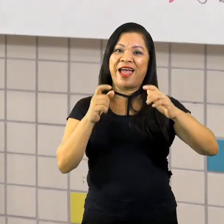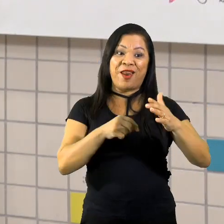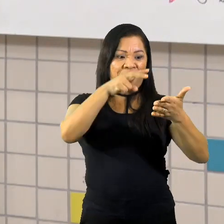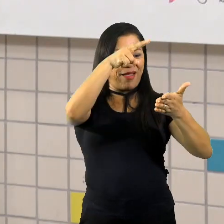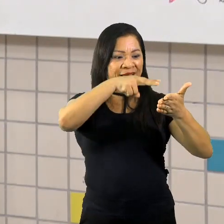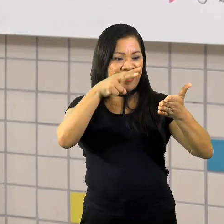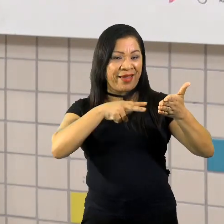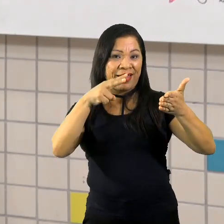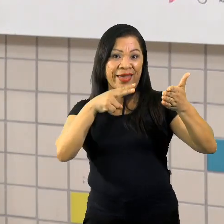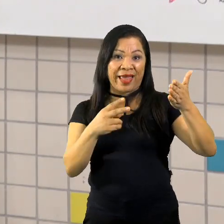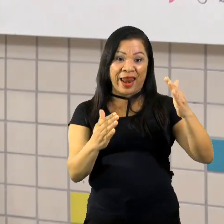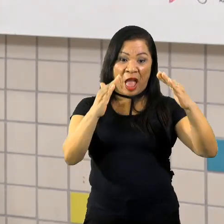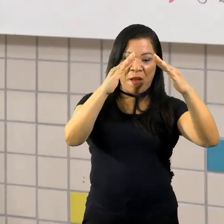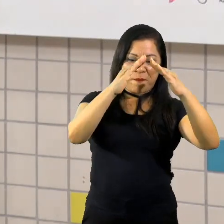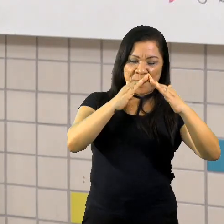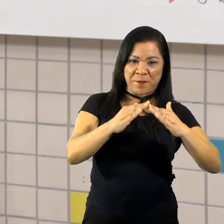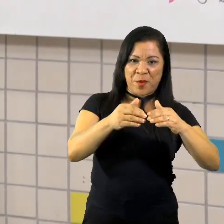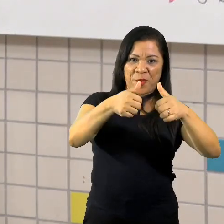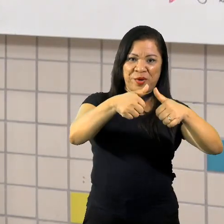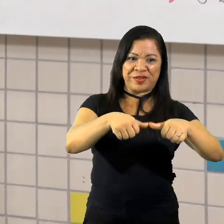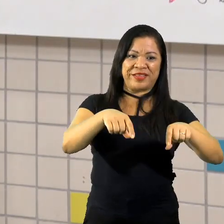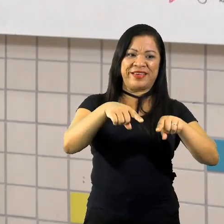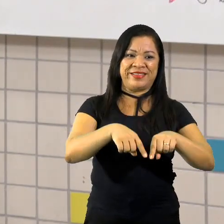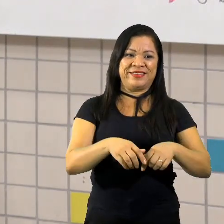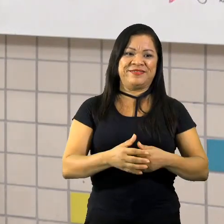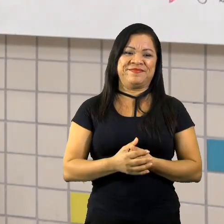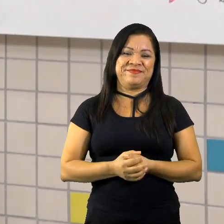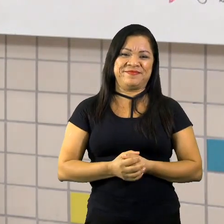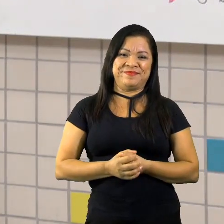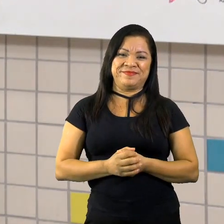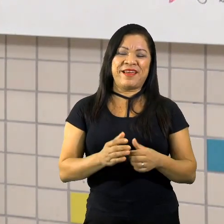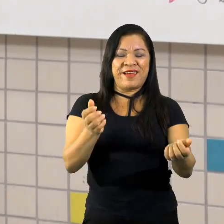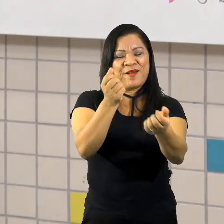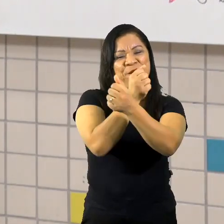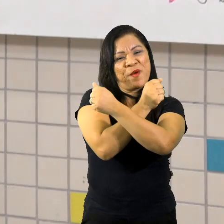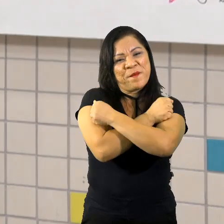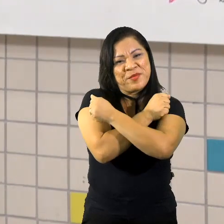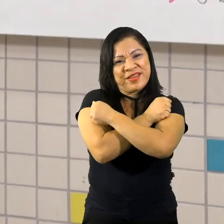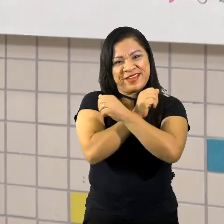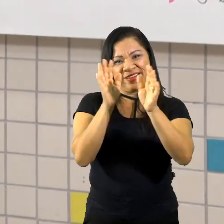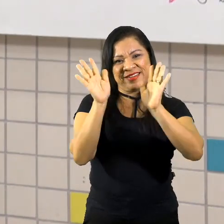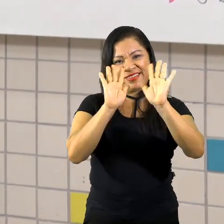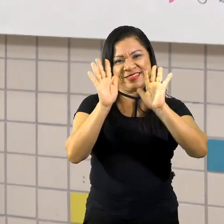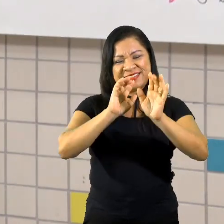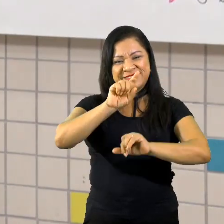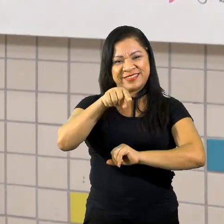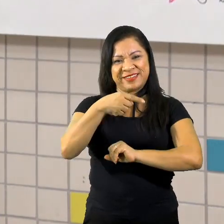propostas e leia um bom livro nesse período. Um abraço e até a próxima!